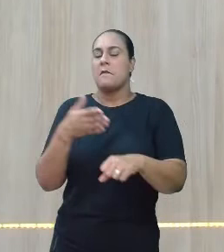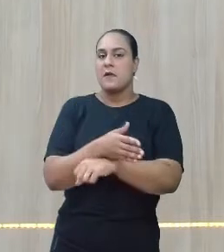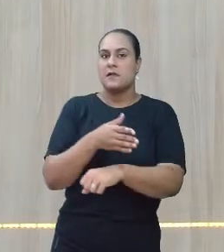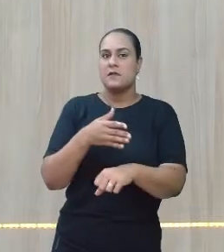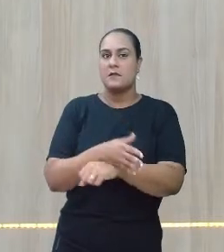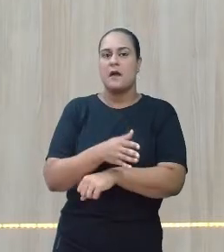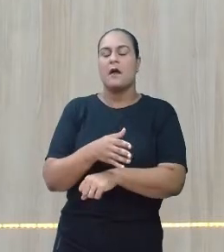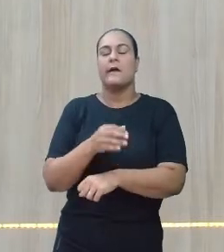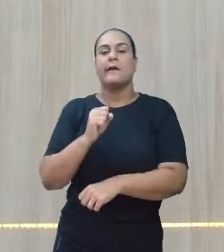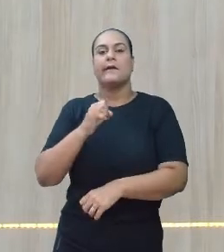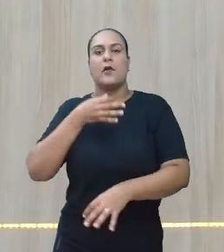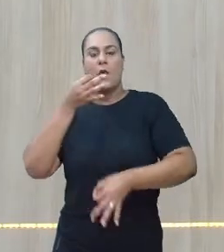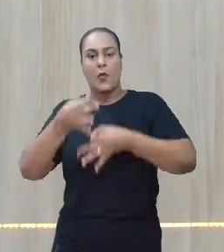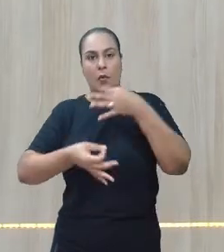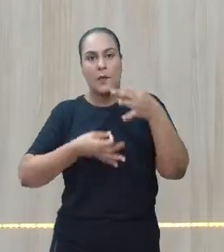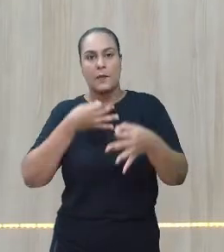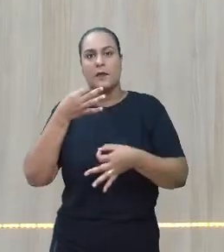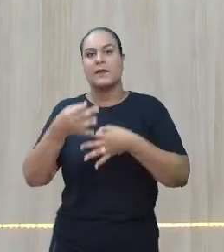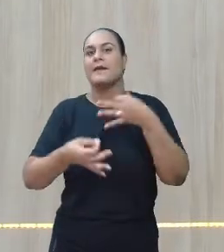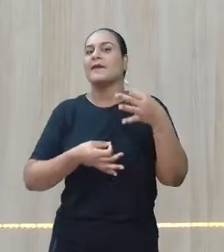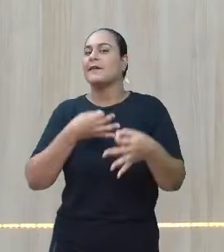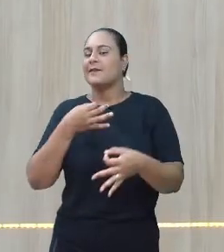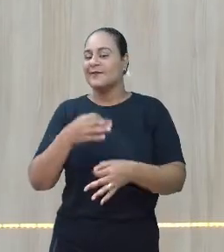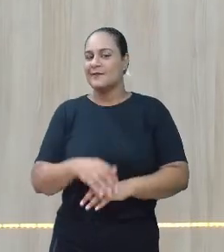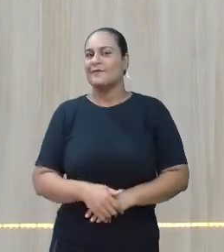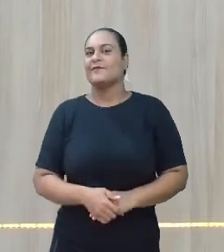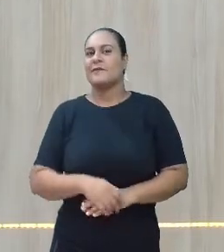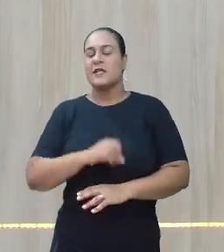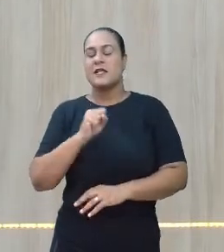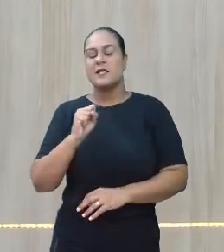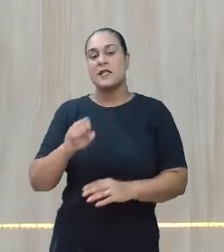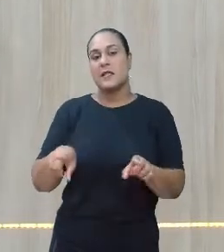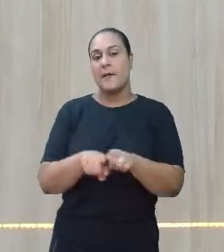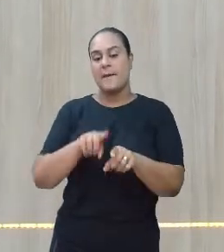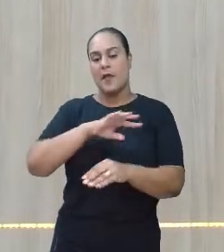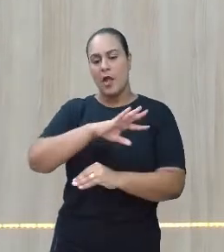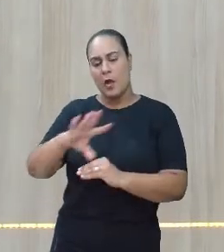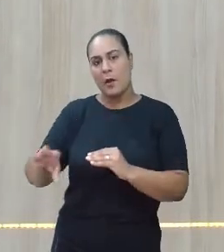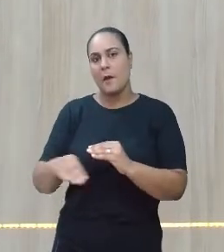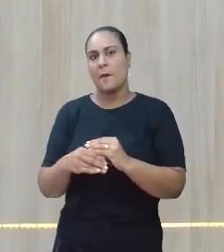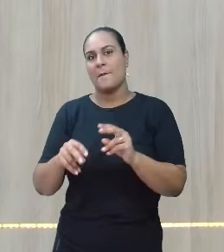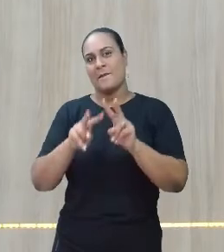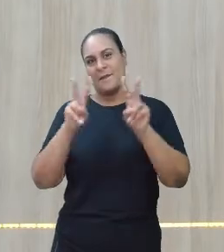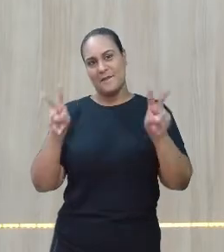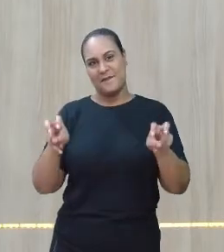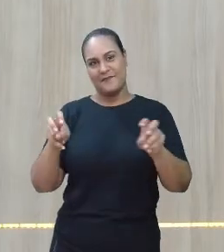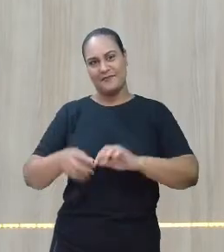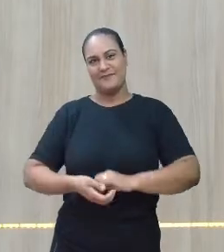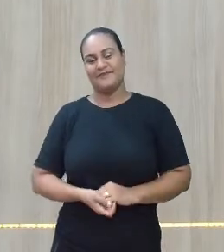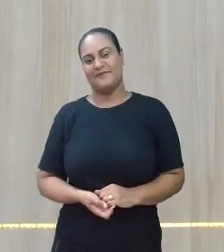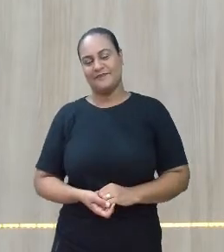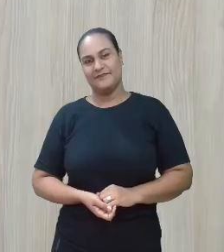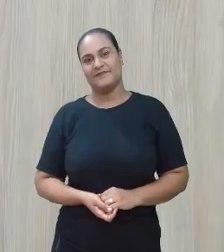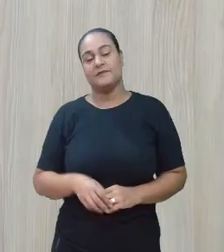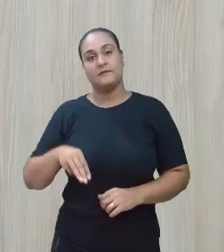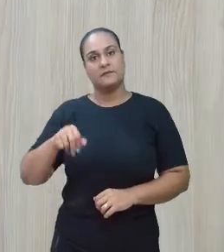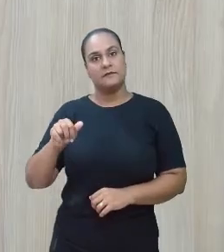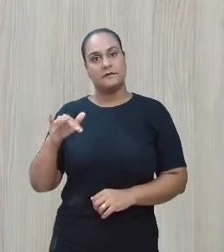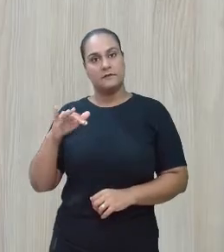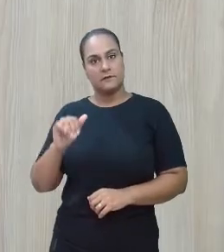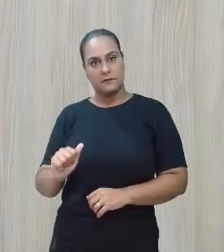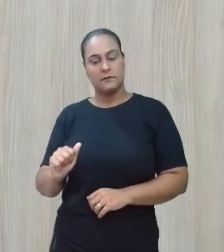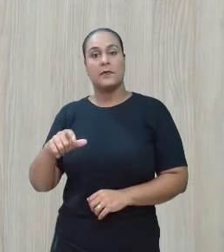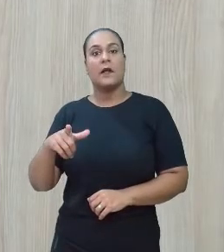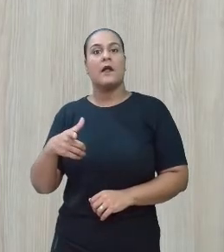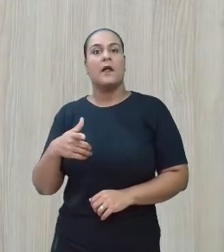Cláudia. Mas também dá aqui uma contribuição em relação a tics, epilepsia e enxaqueca. Pronto, Maria está dizendo aqui que